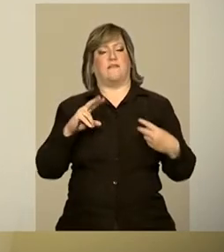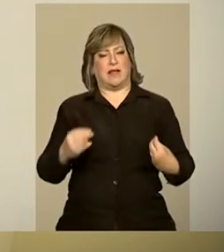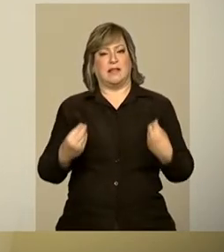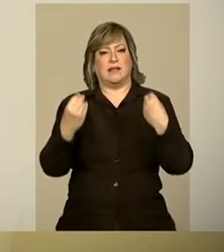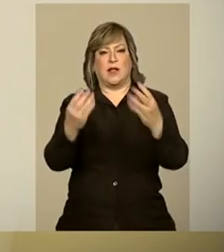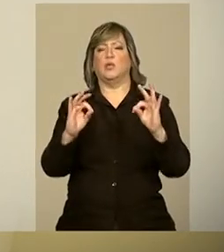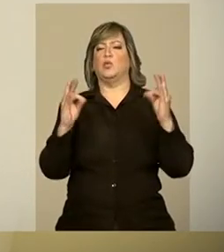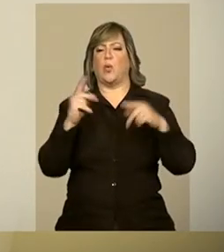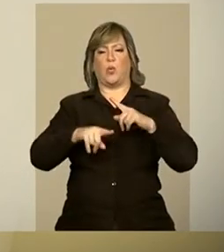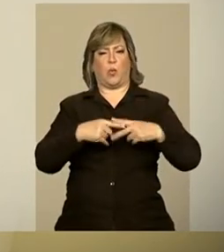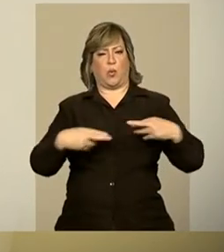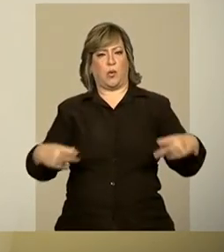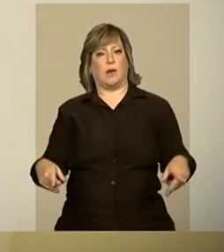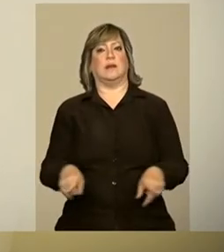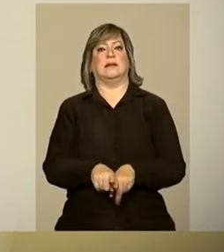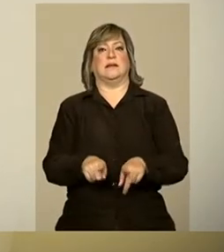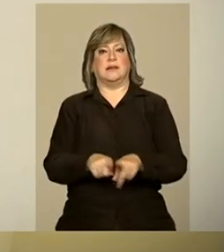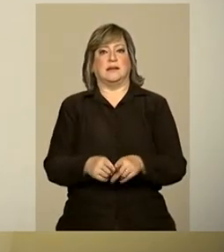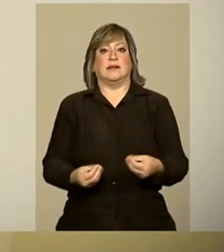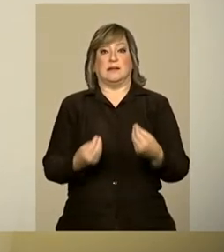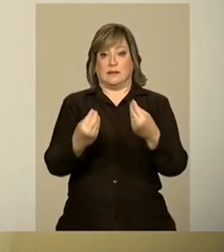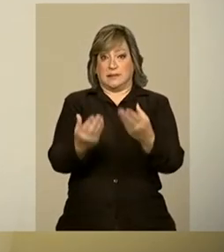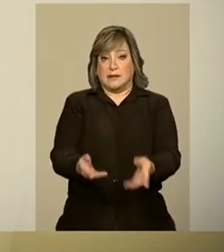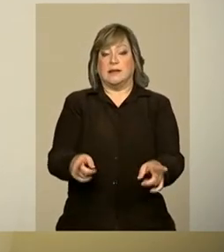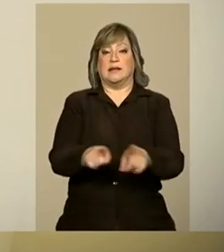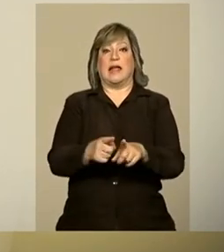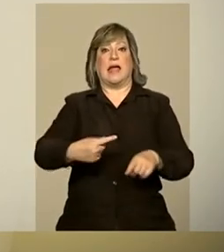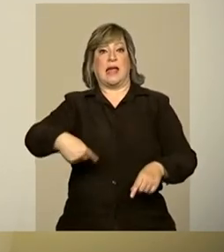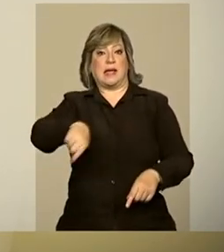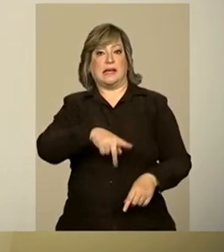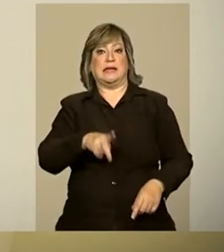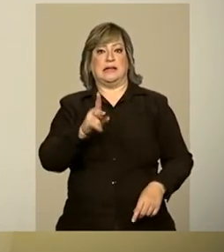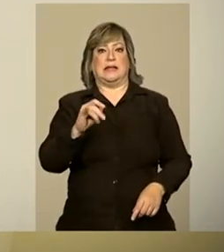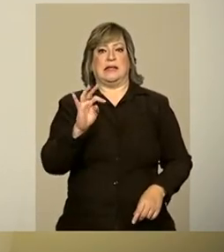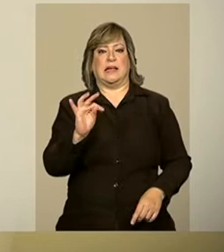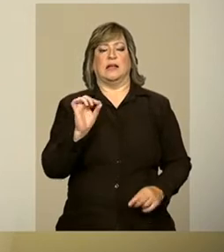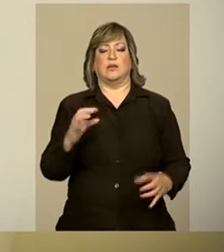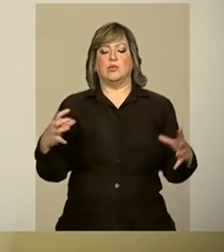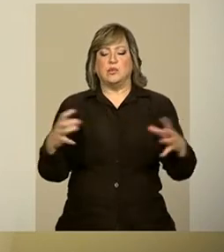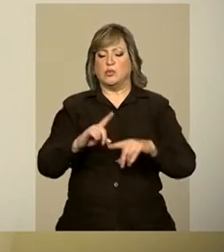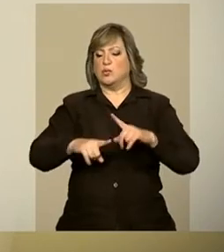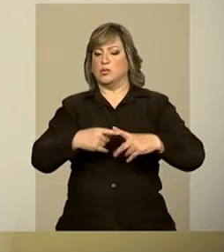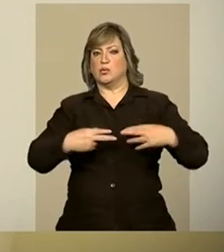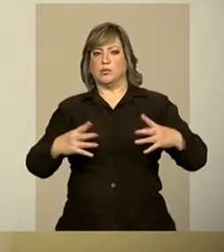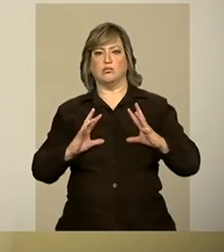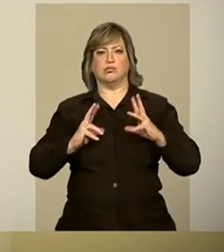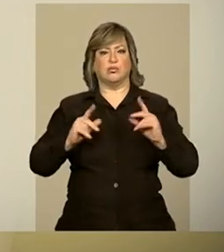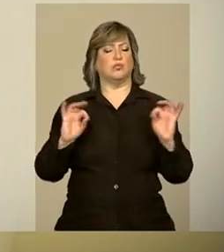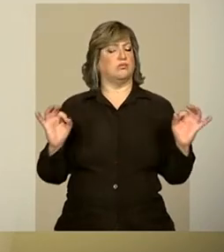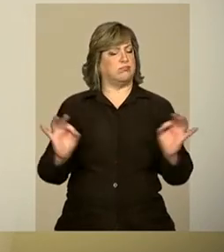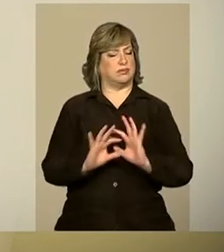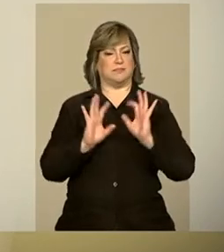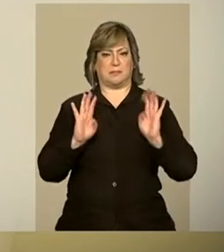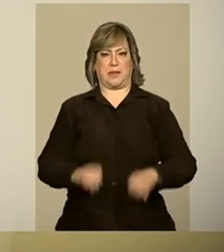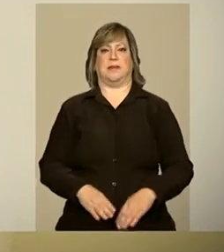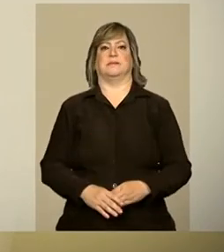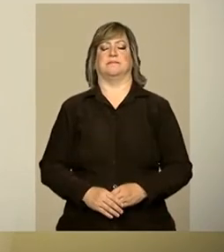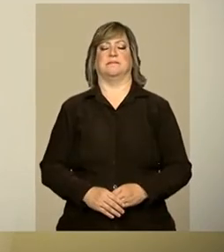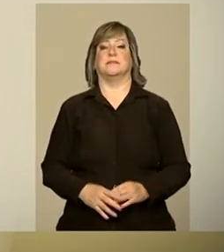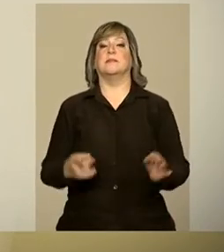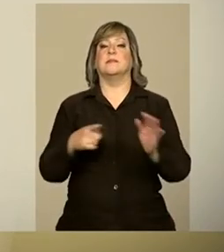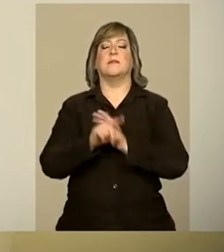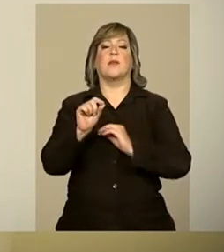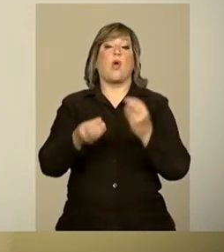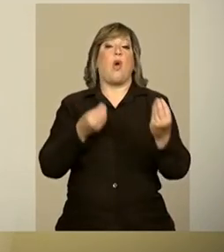as suas máquinas, ou seja, terão esses kits de equipamentos completinhos, Luciano. E como está